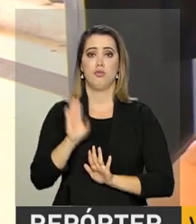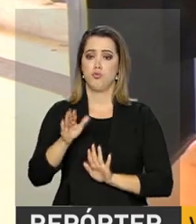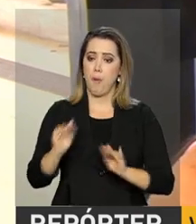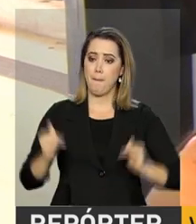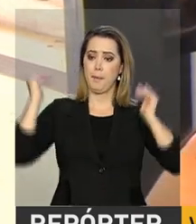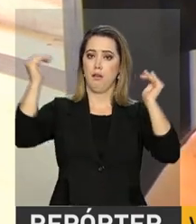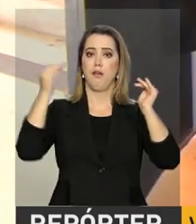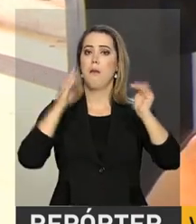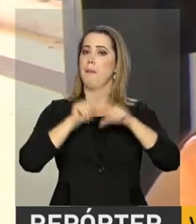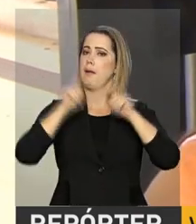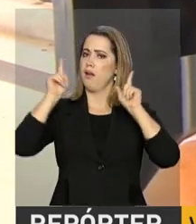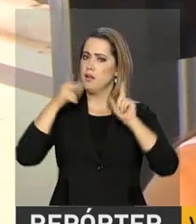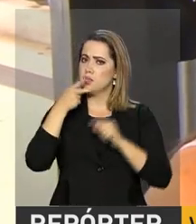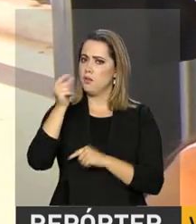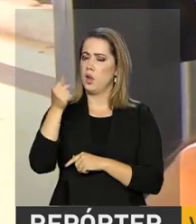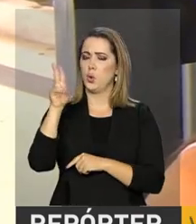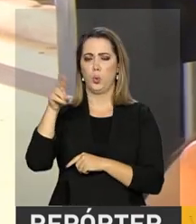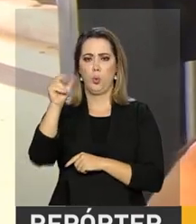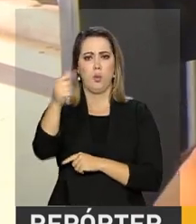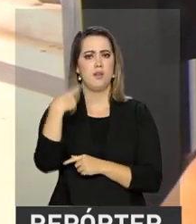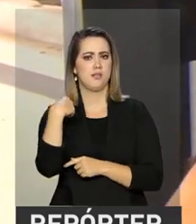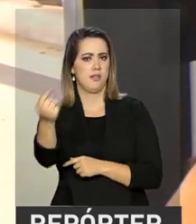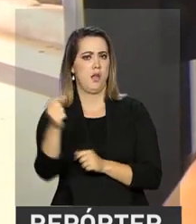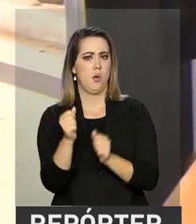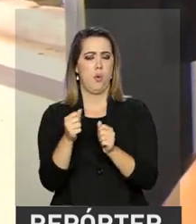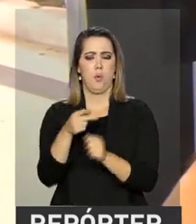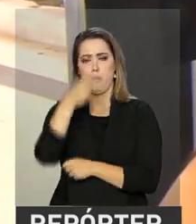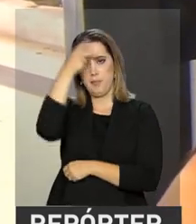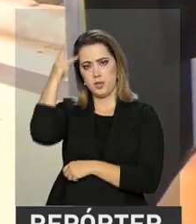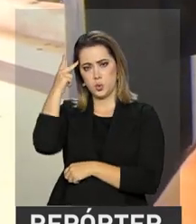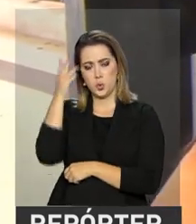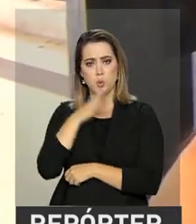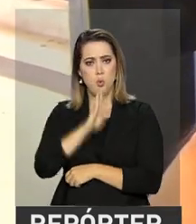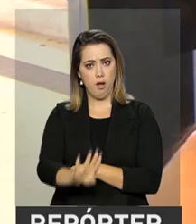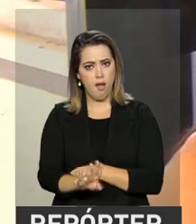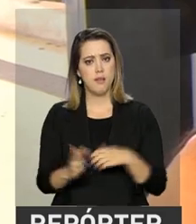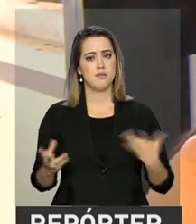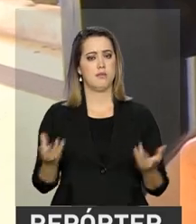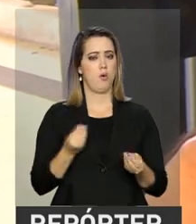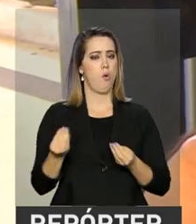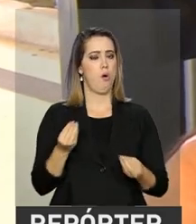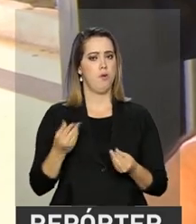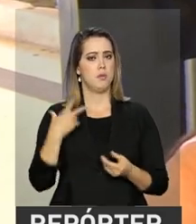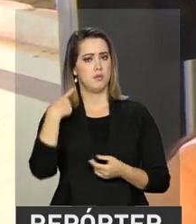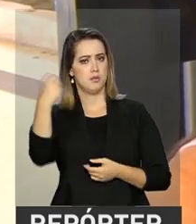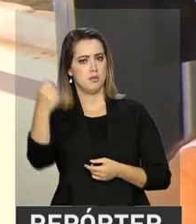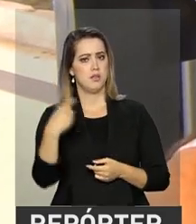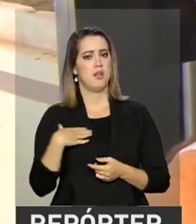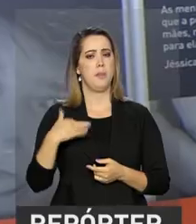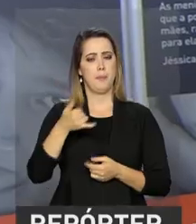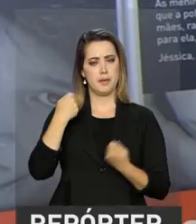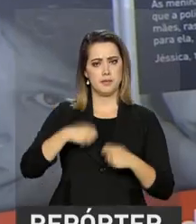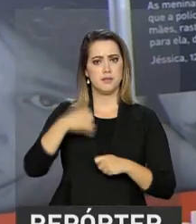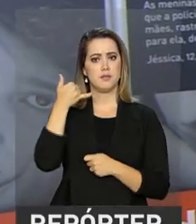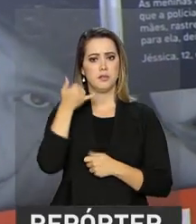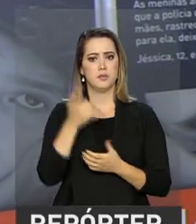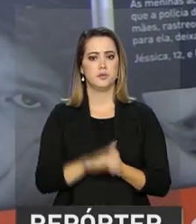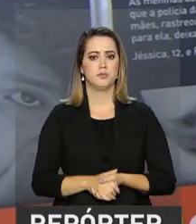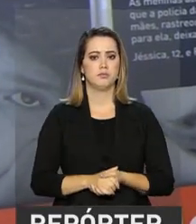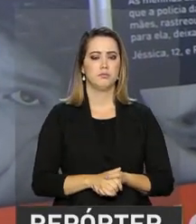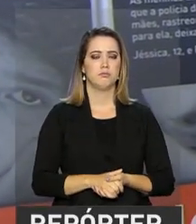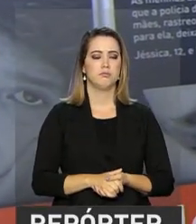grande, mas eu sempre falo não sair com estranho, quando sair sempre falar para onde vai, com quem vai, número de telefone. Eu